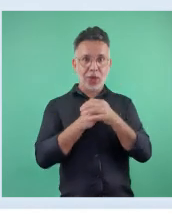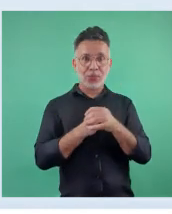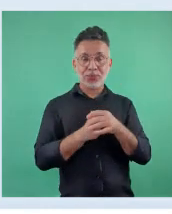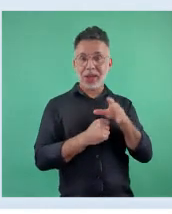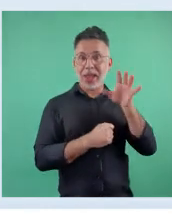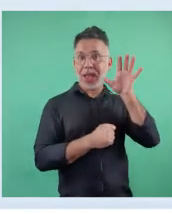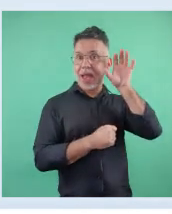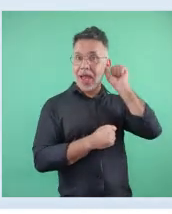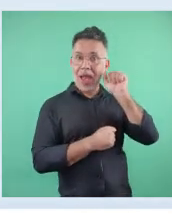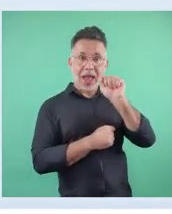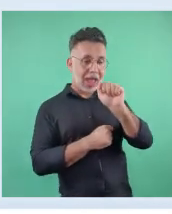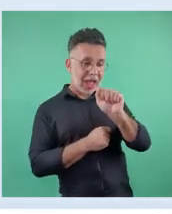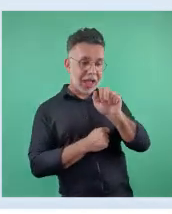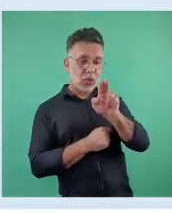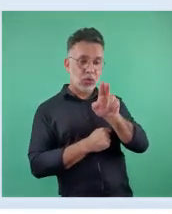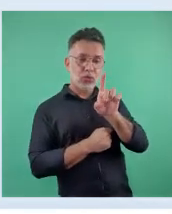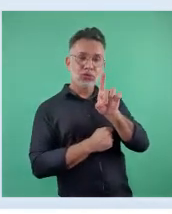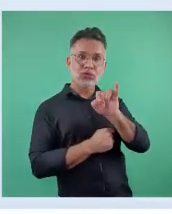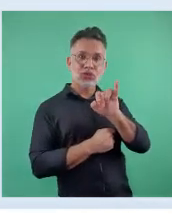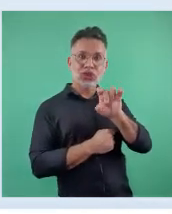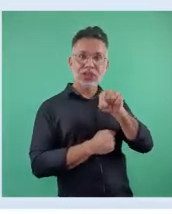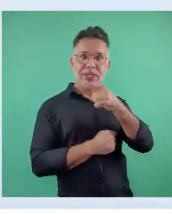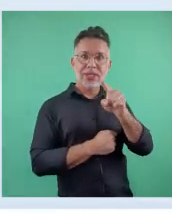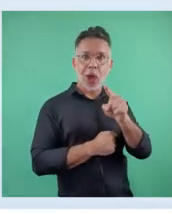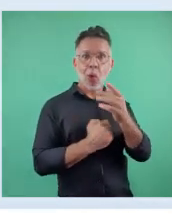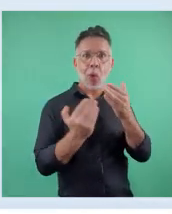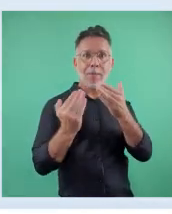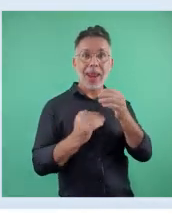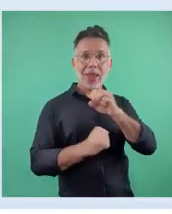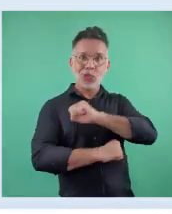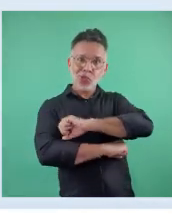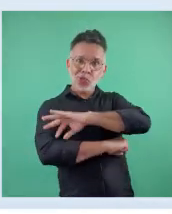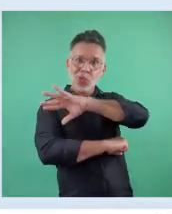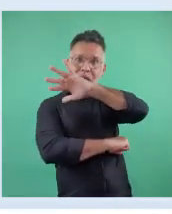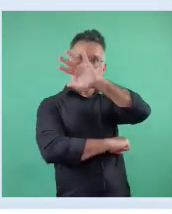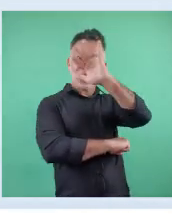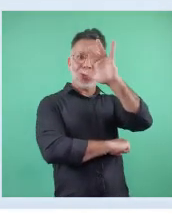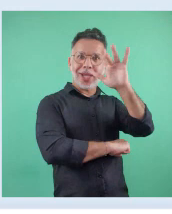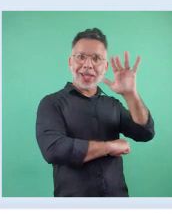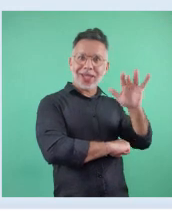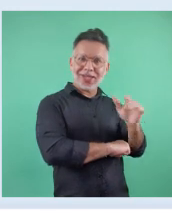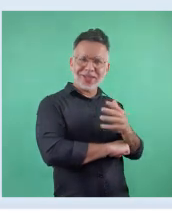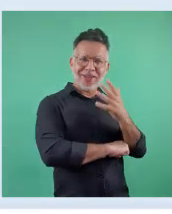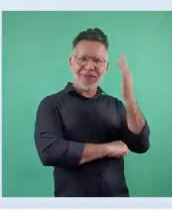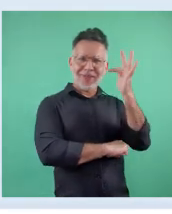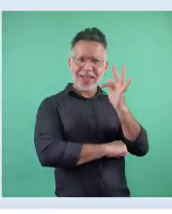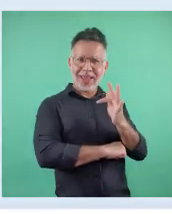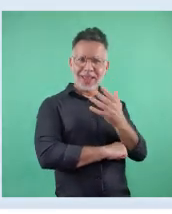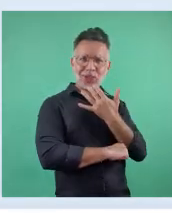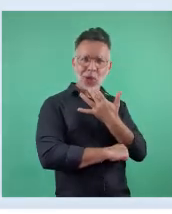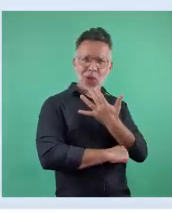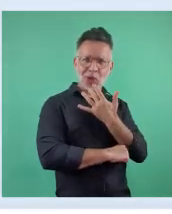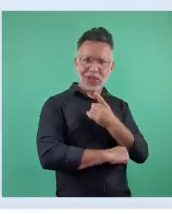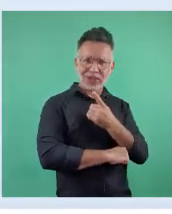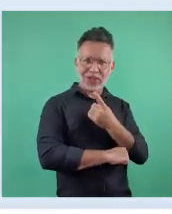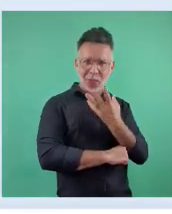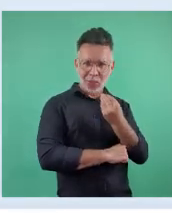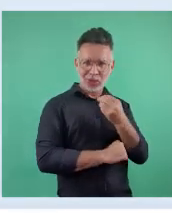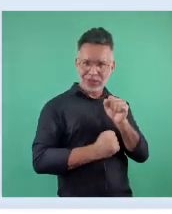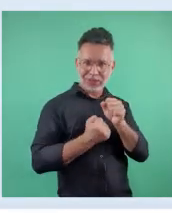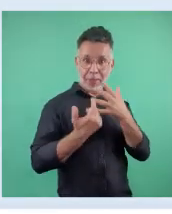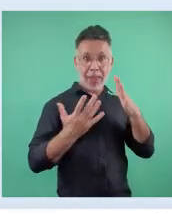E eu gosto de comparar, é muito interessante a gente comparar a audição com, por exemplo, com um arco-íris, todo